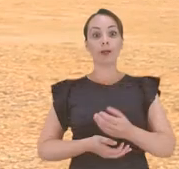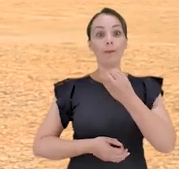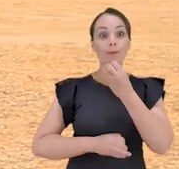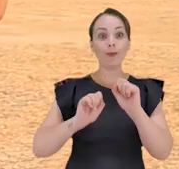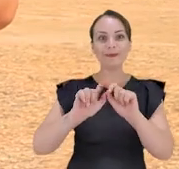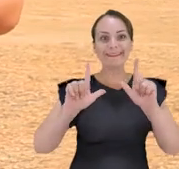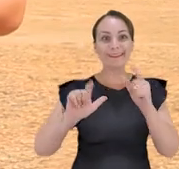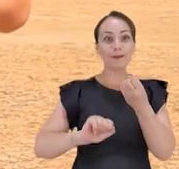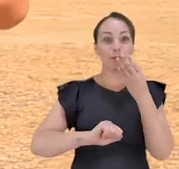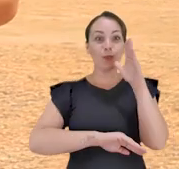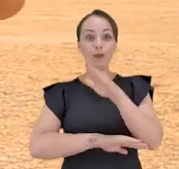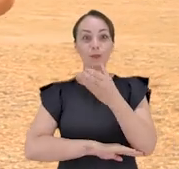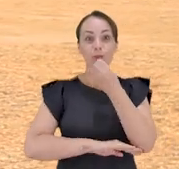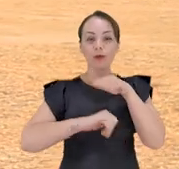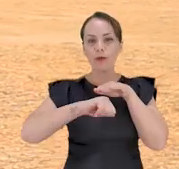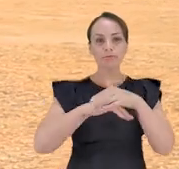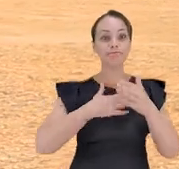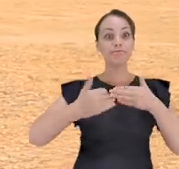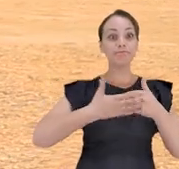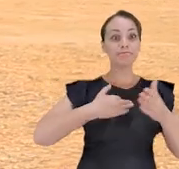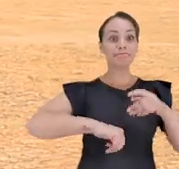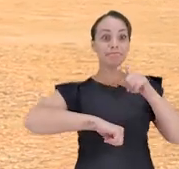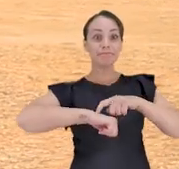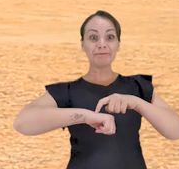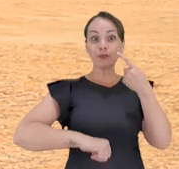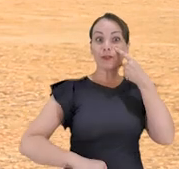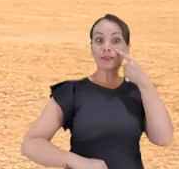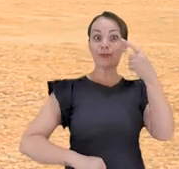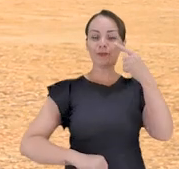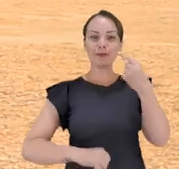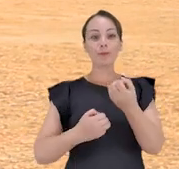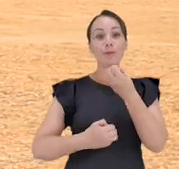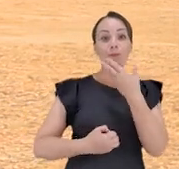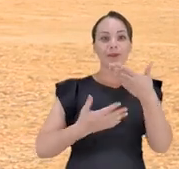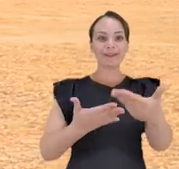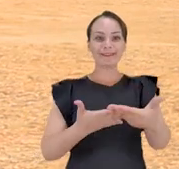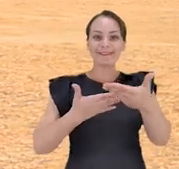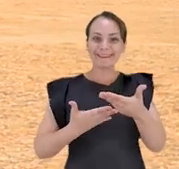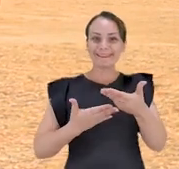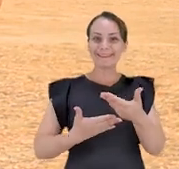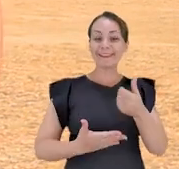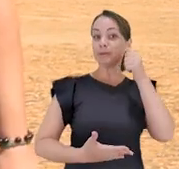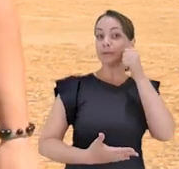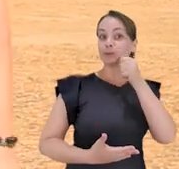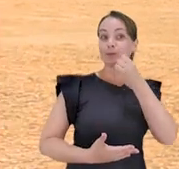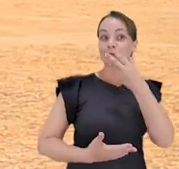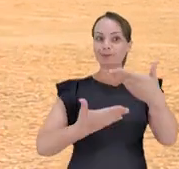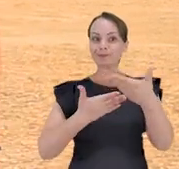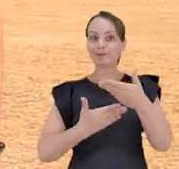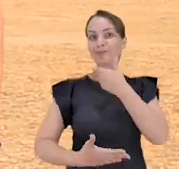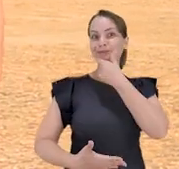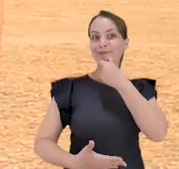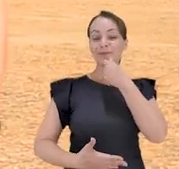Bom dia, boa tarde, boa noite, independente do horário que você esteja nos assistindo, seja bem-vinda, seja bem-vindo a mais uma